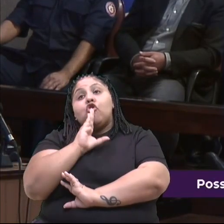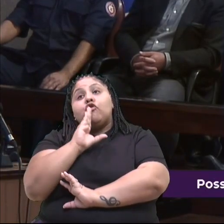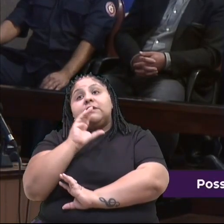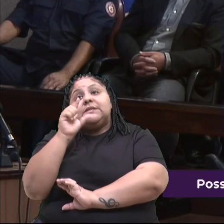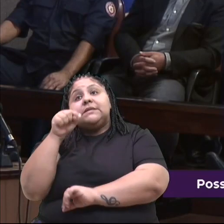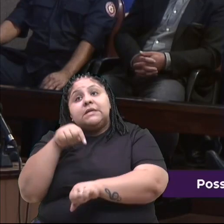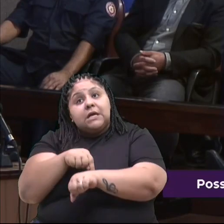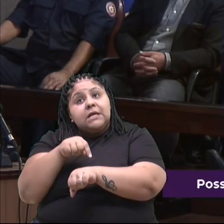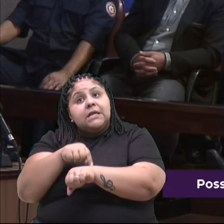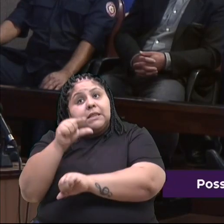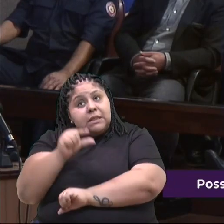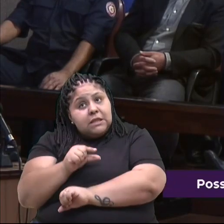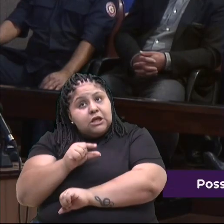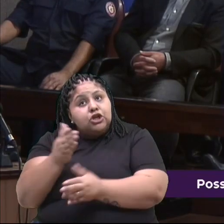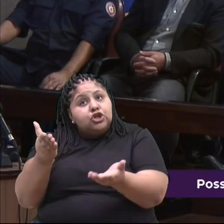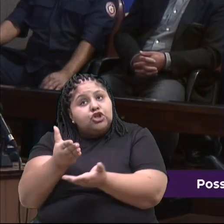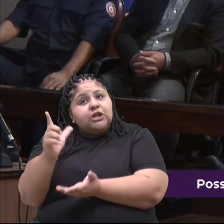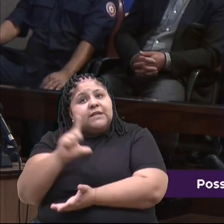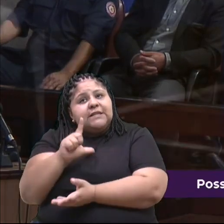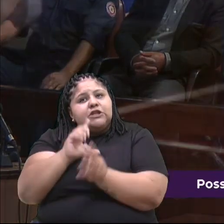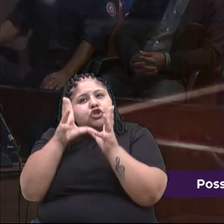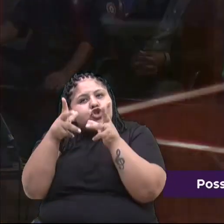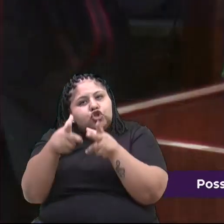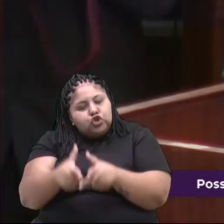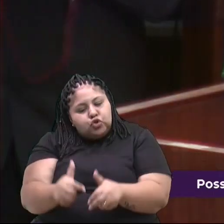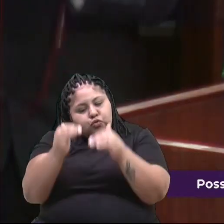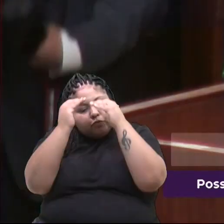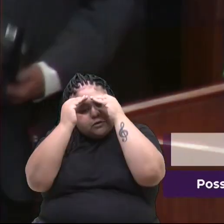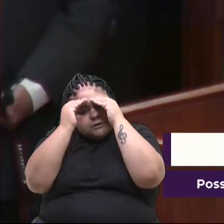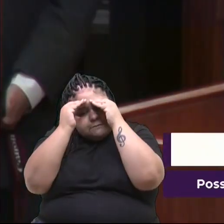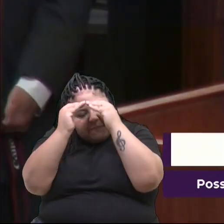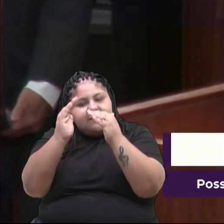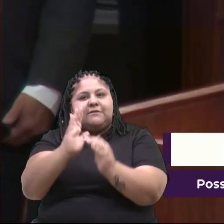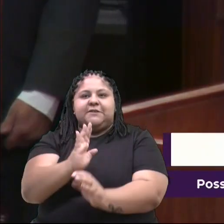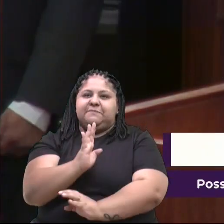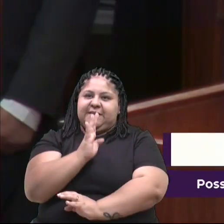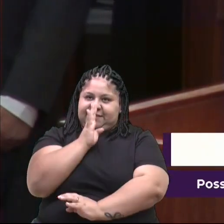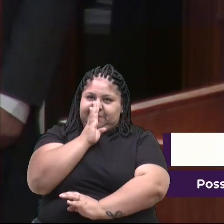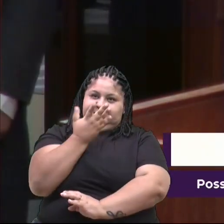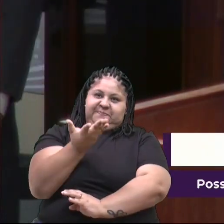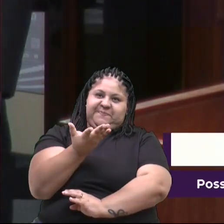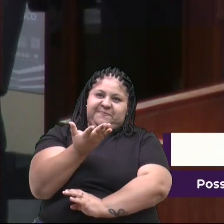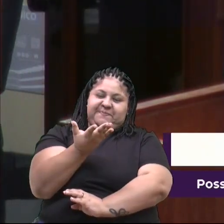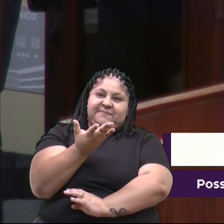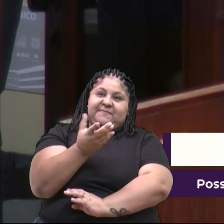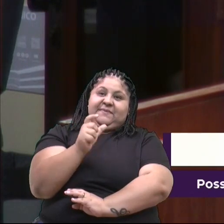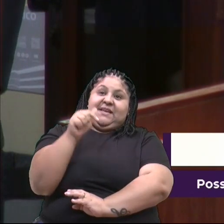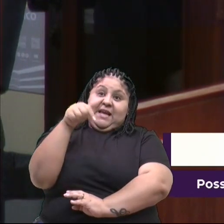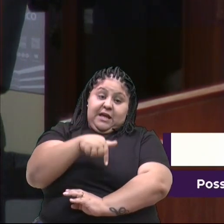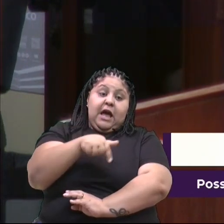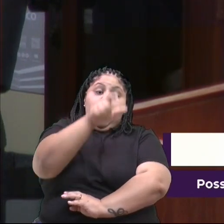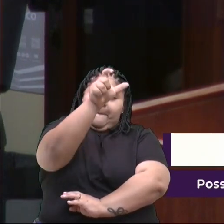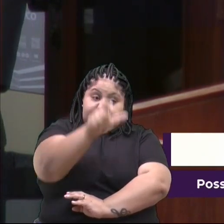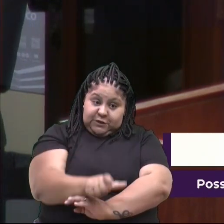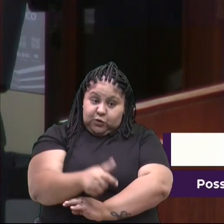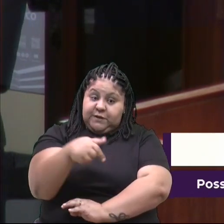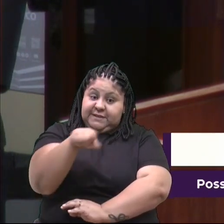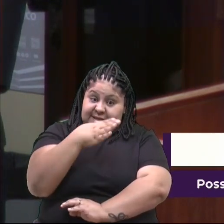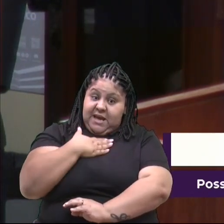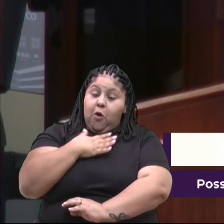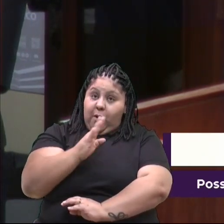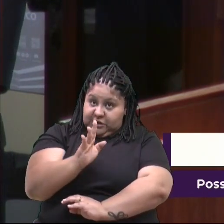tempo e que já têm todo o meu respeito e admiração. Aliás, quem está aqui são pessoas que eu